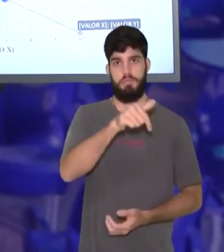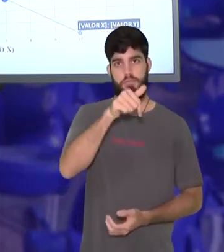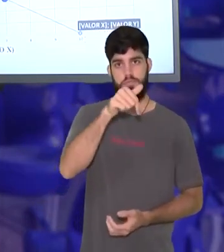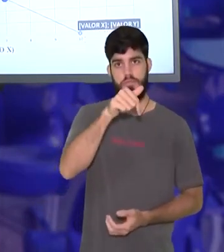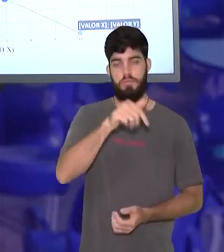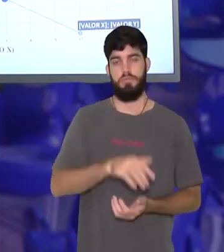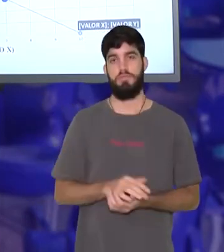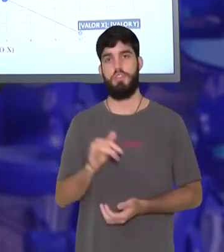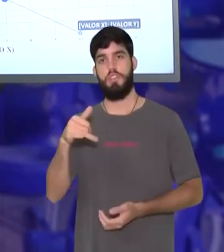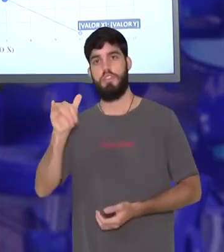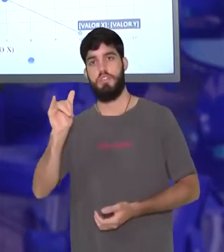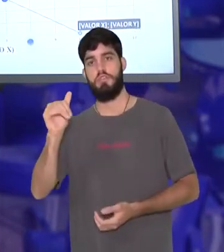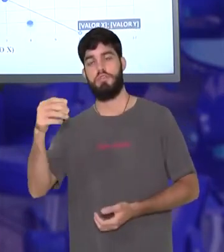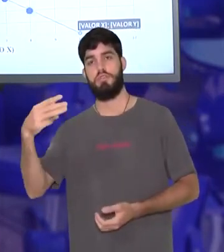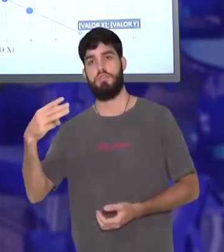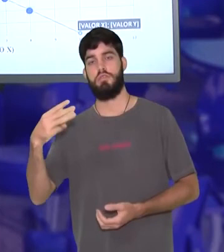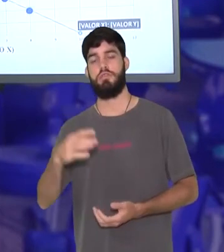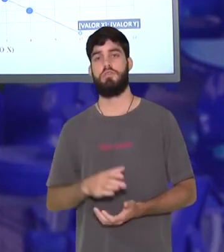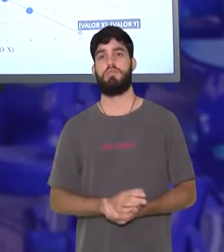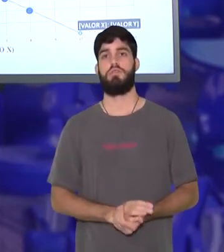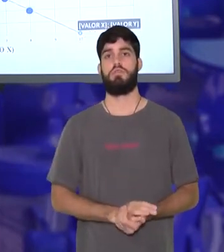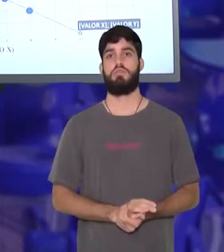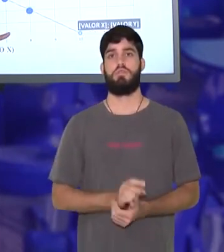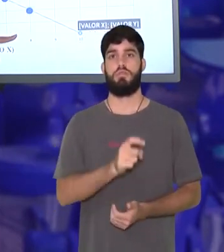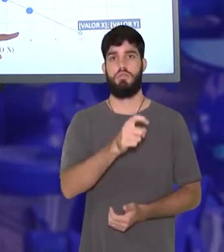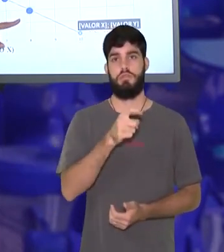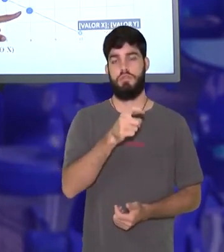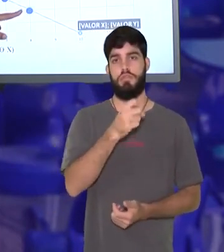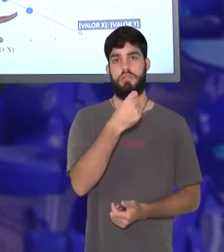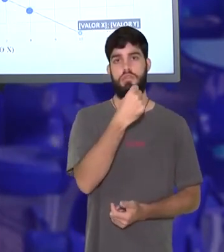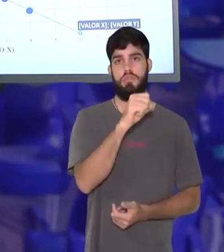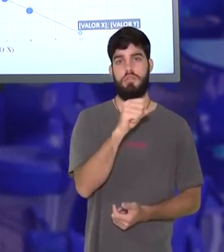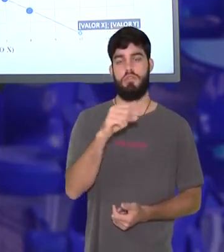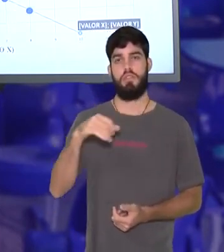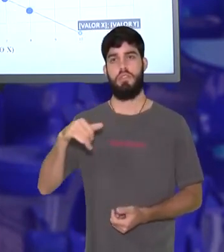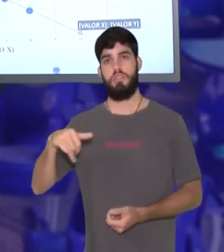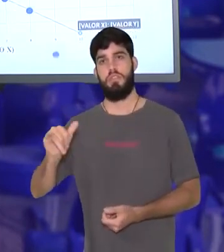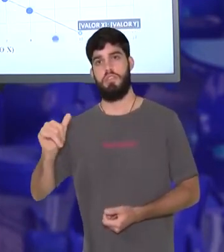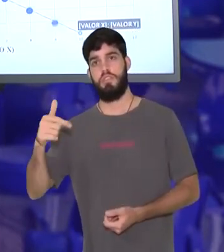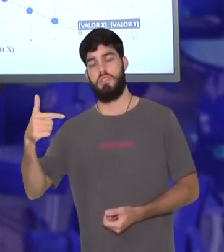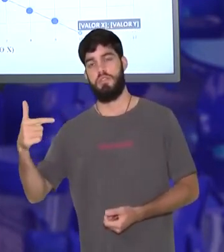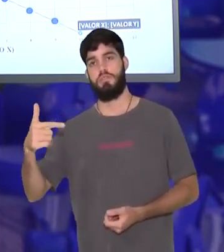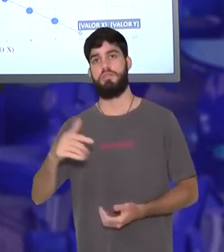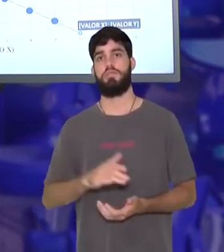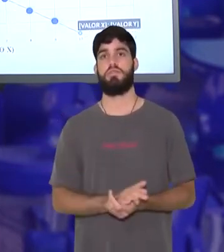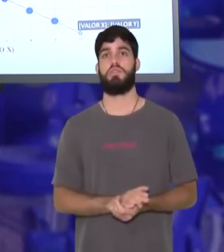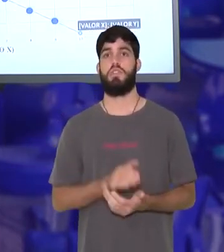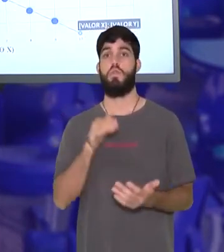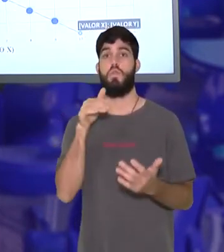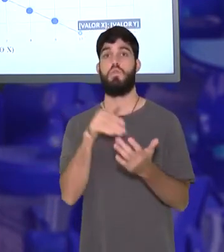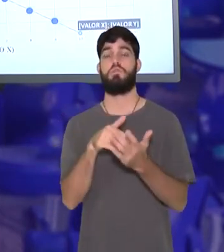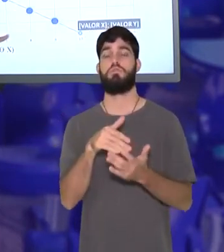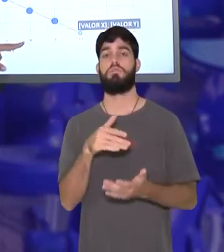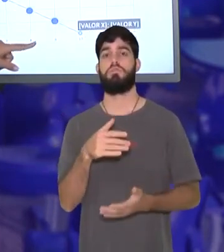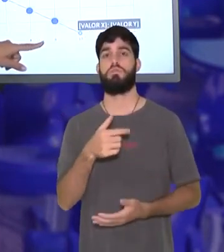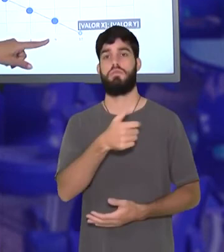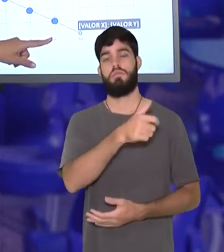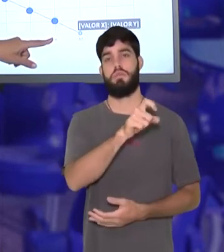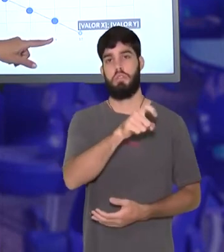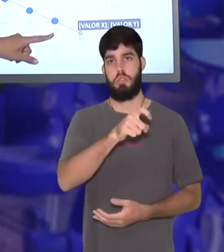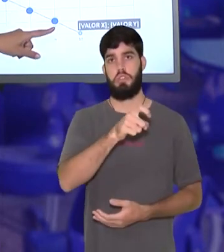7 y = 3x = 8 Y = 2 e o Último.